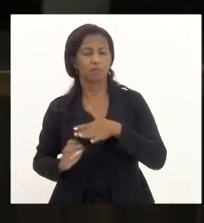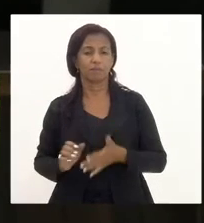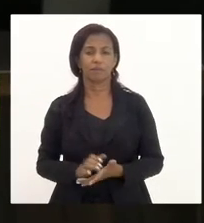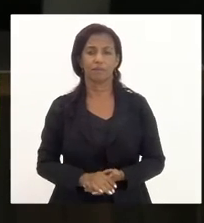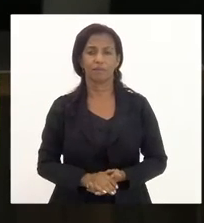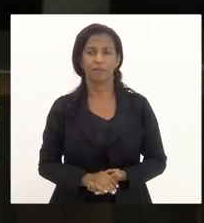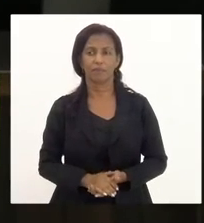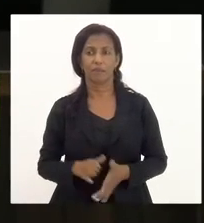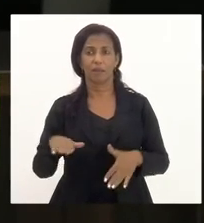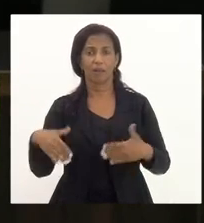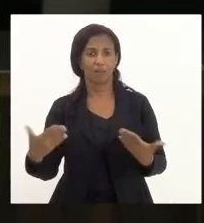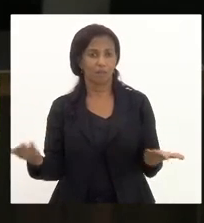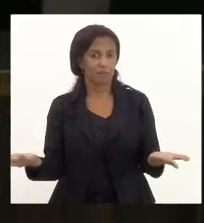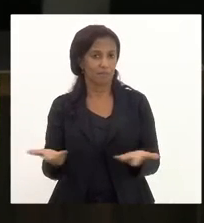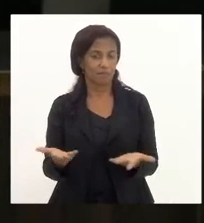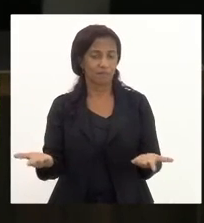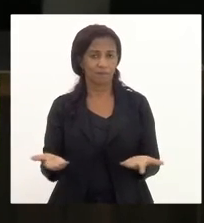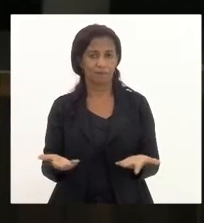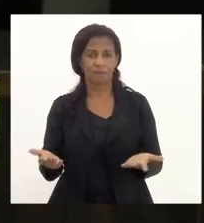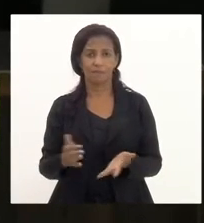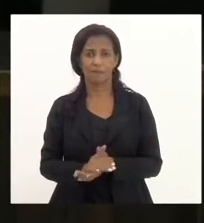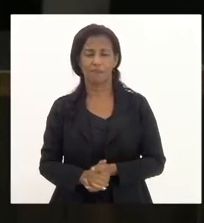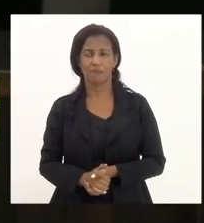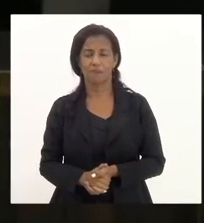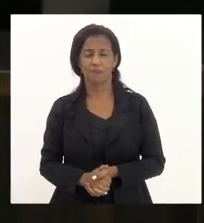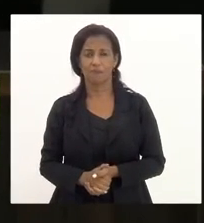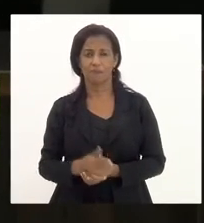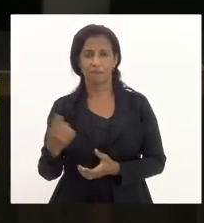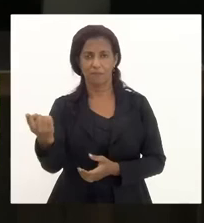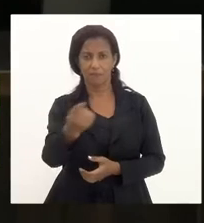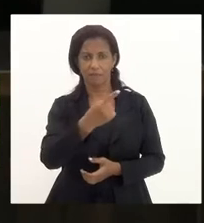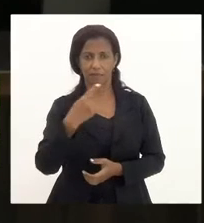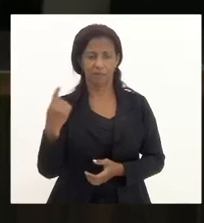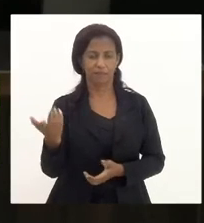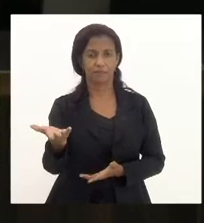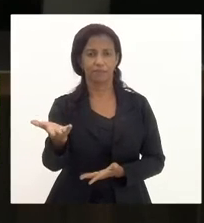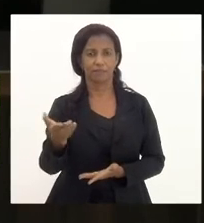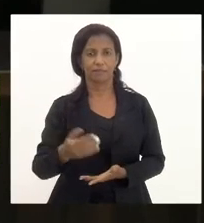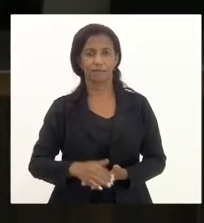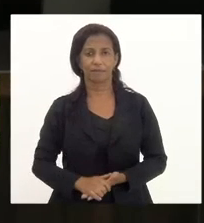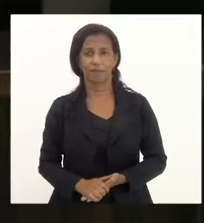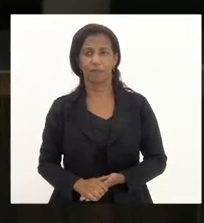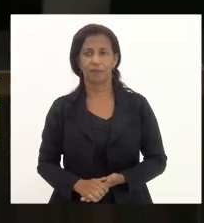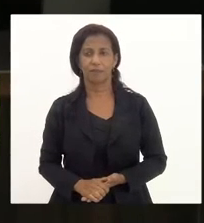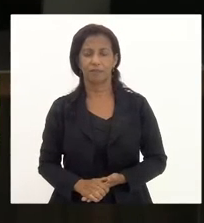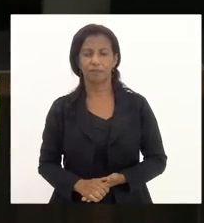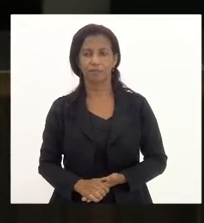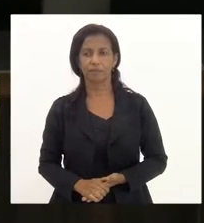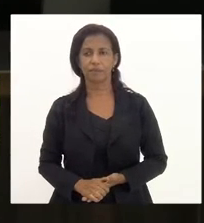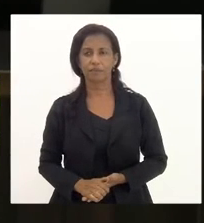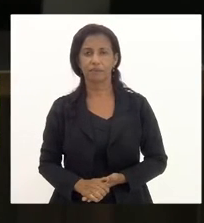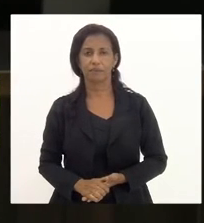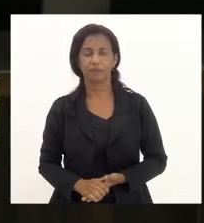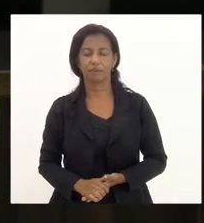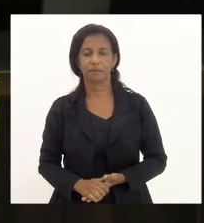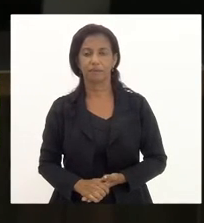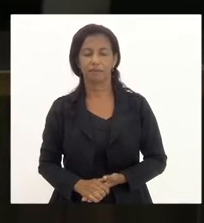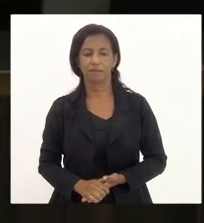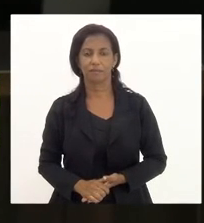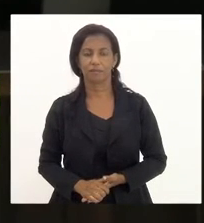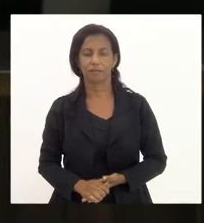ainda mais agora é que os senhores e aí é o meu post o ano né